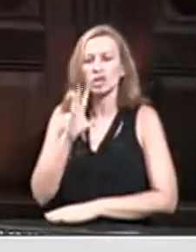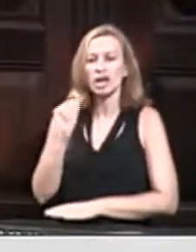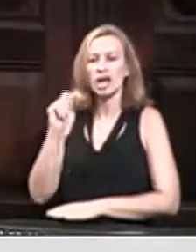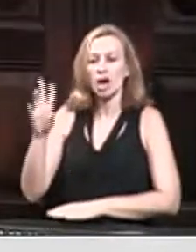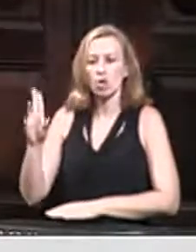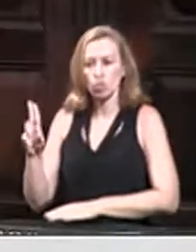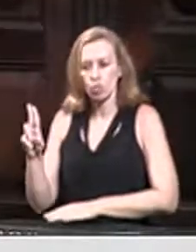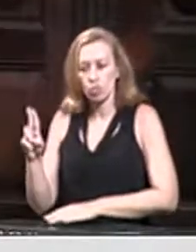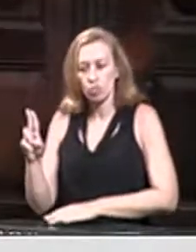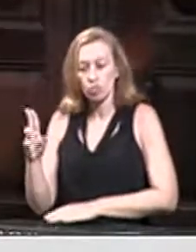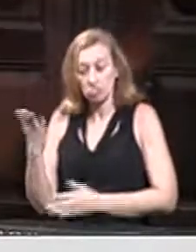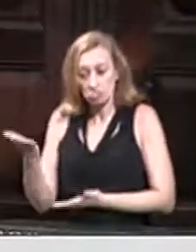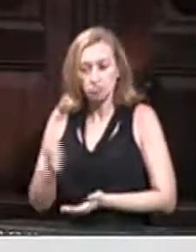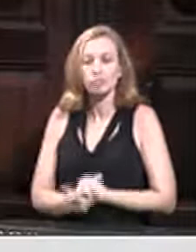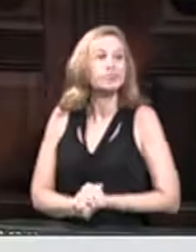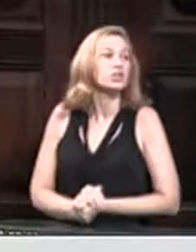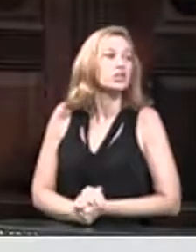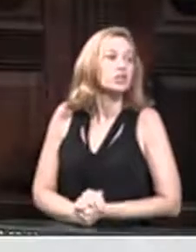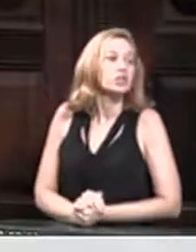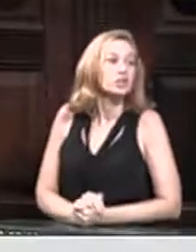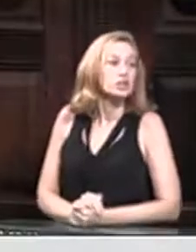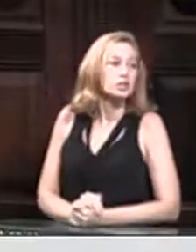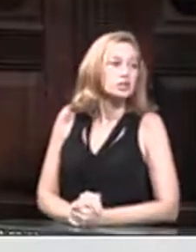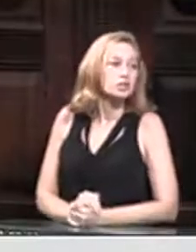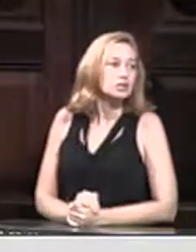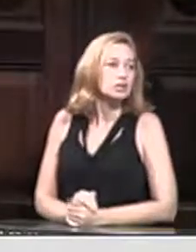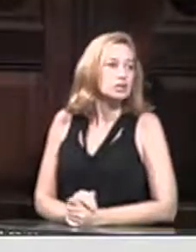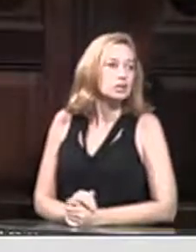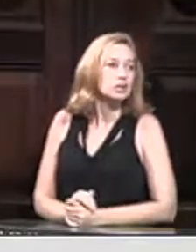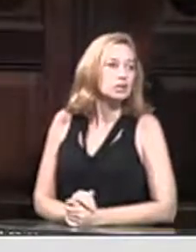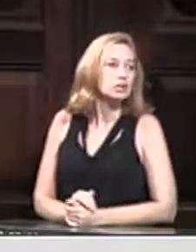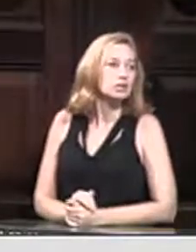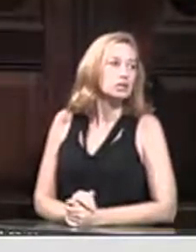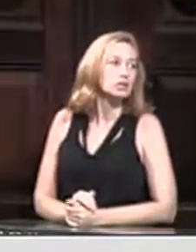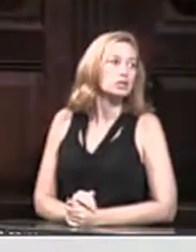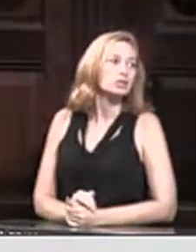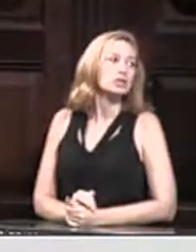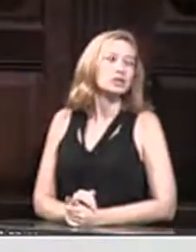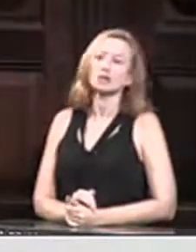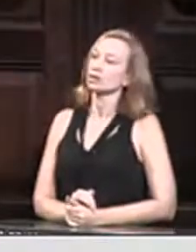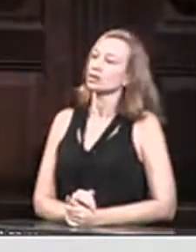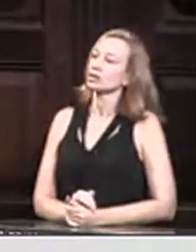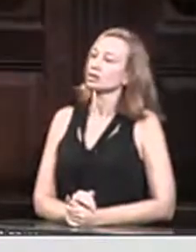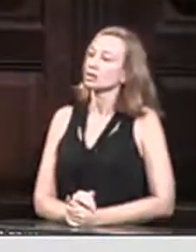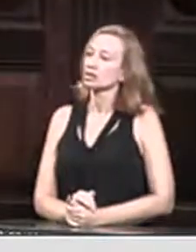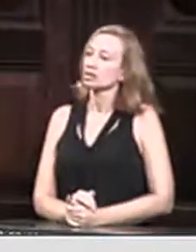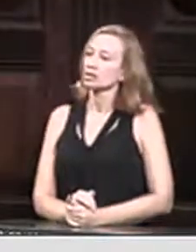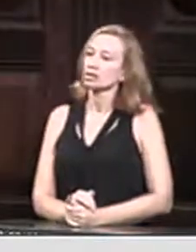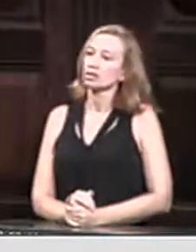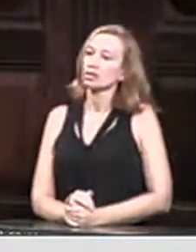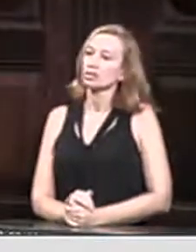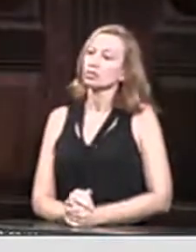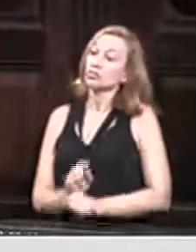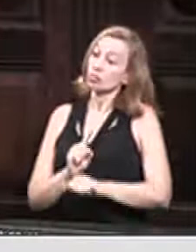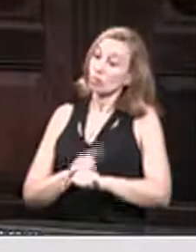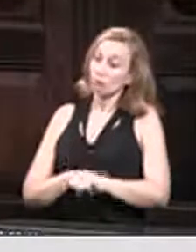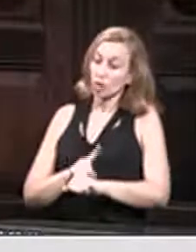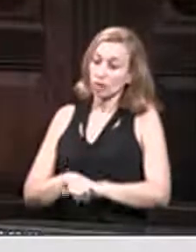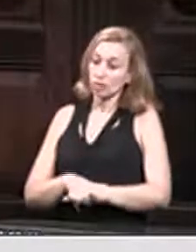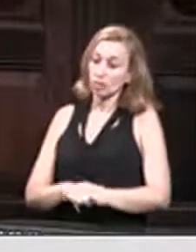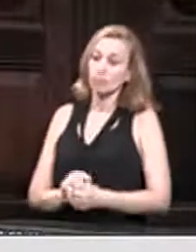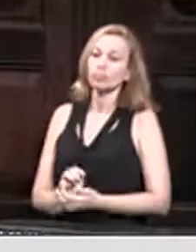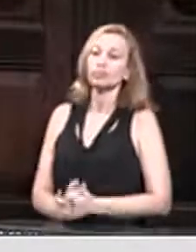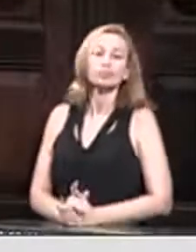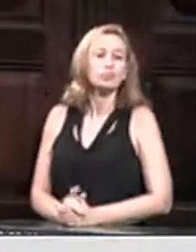Brito. E um debate, em determinados momentos,